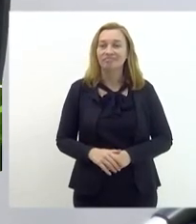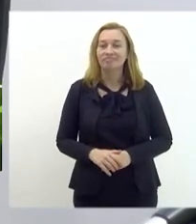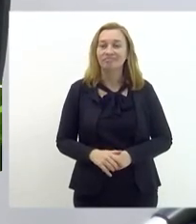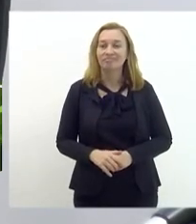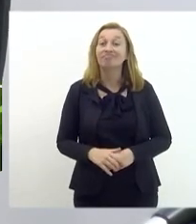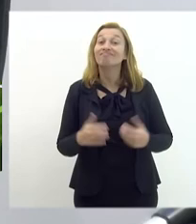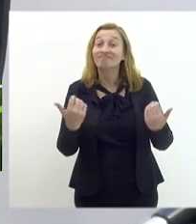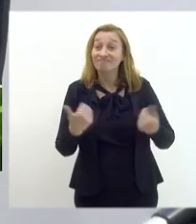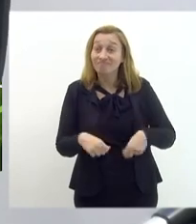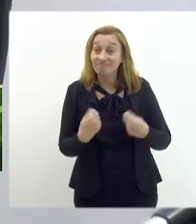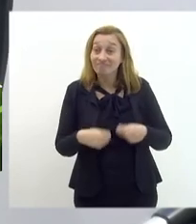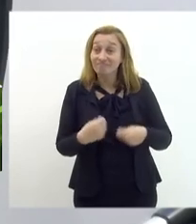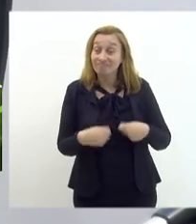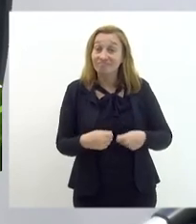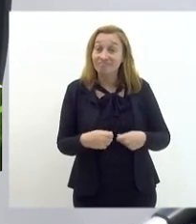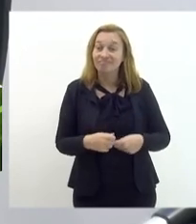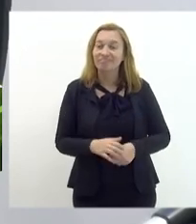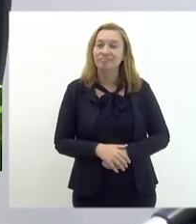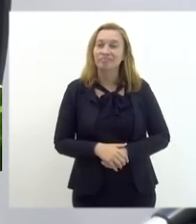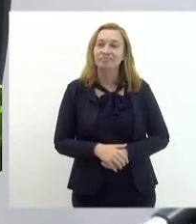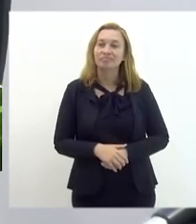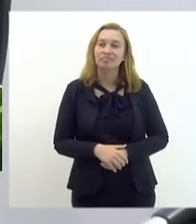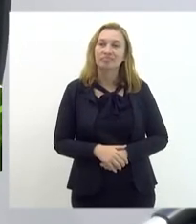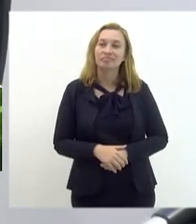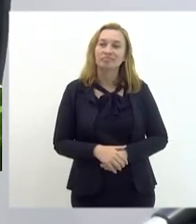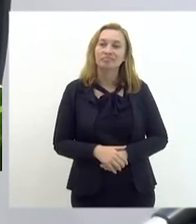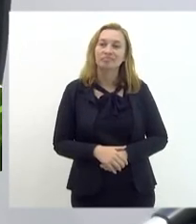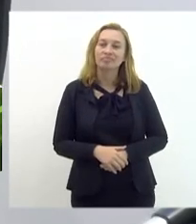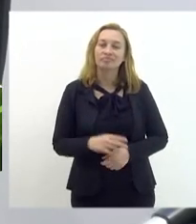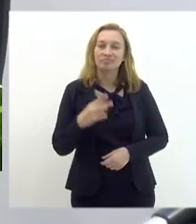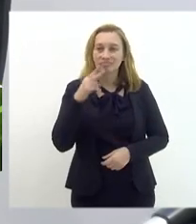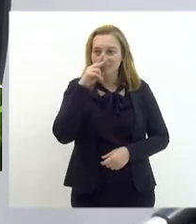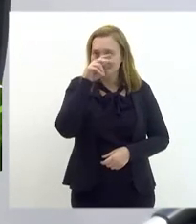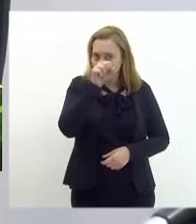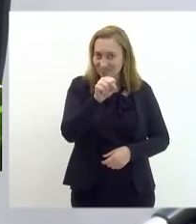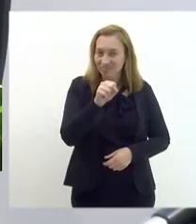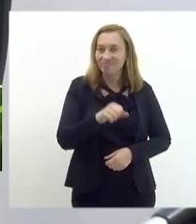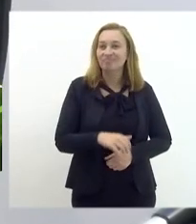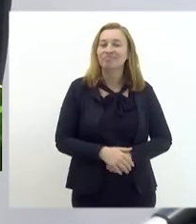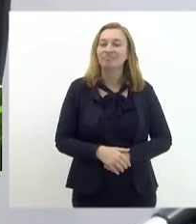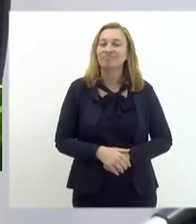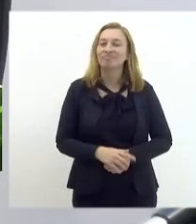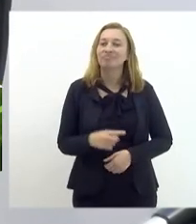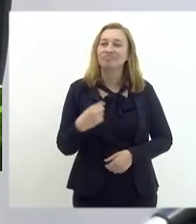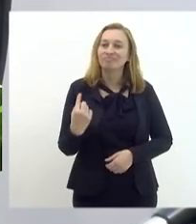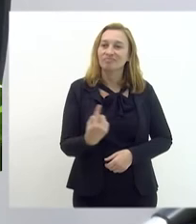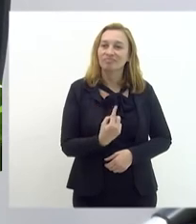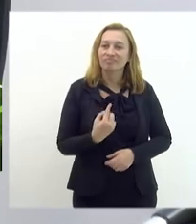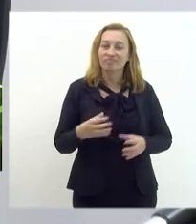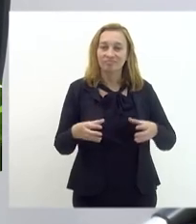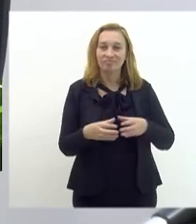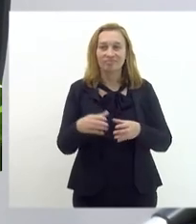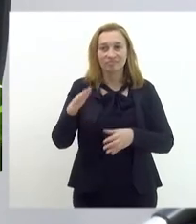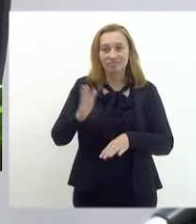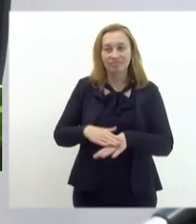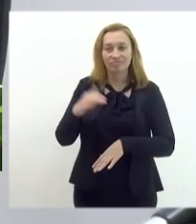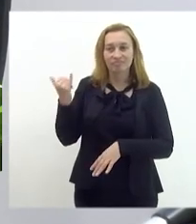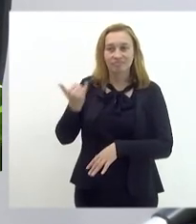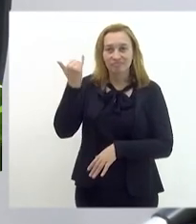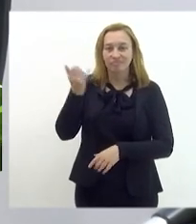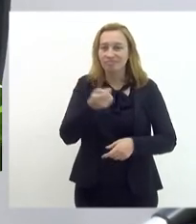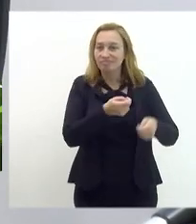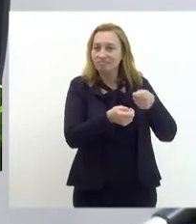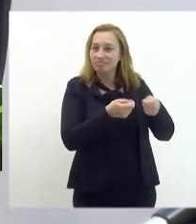a necessidade imperiosa de a gente fortalecer o nosso órgão mais importante de